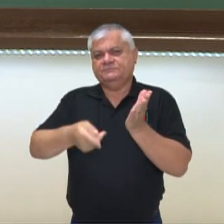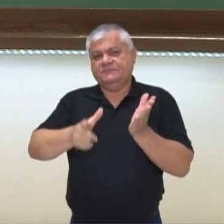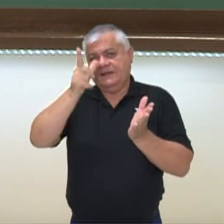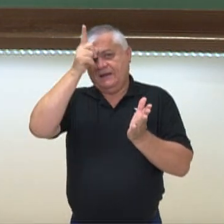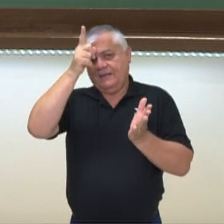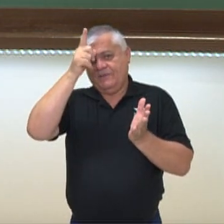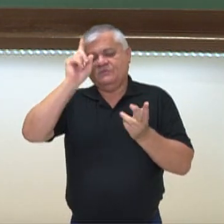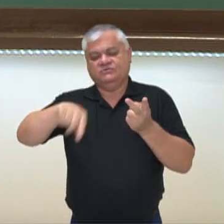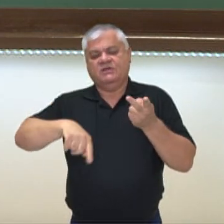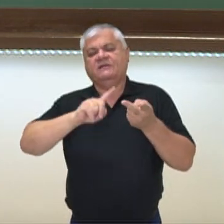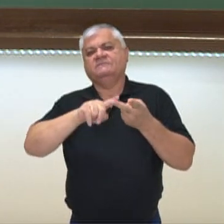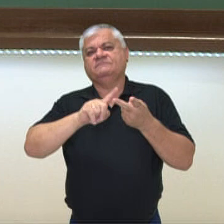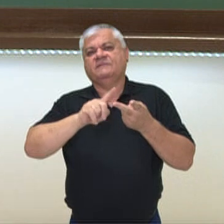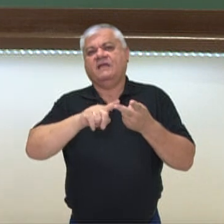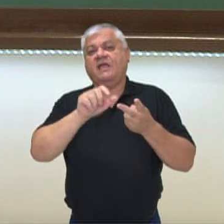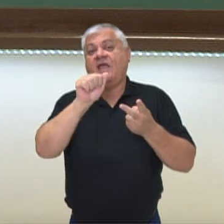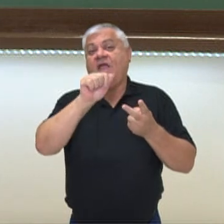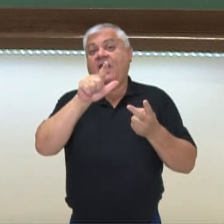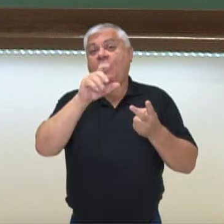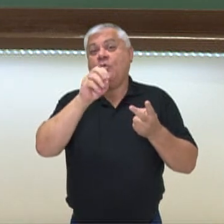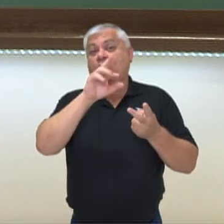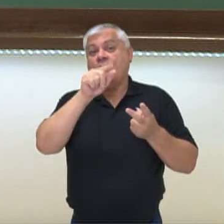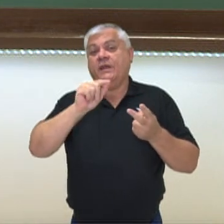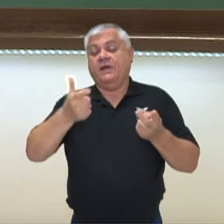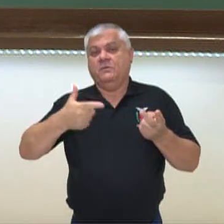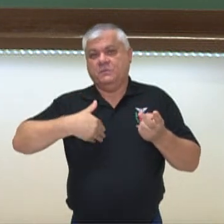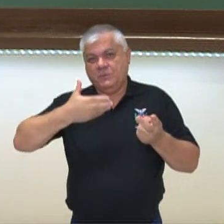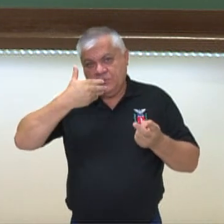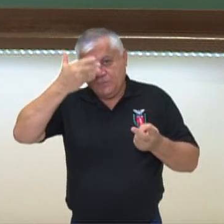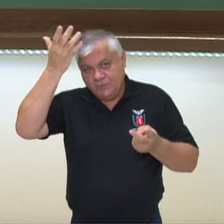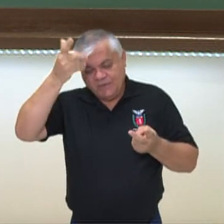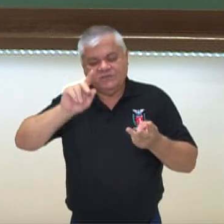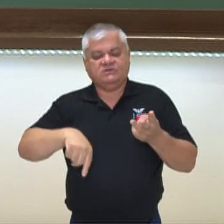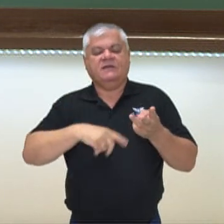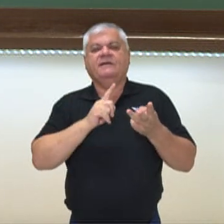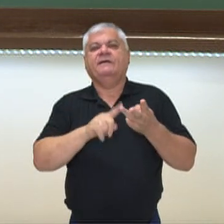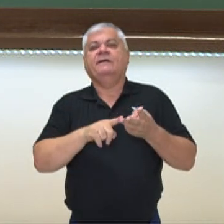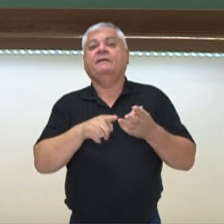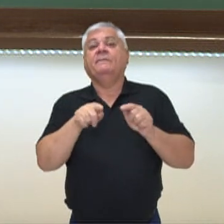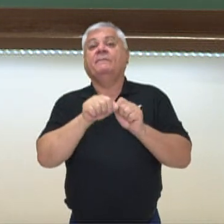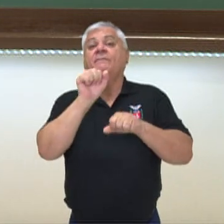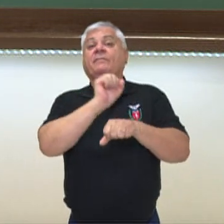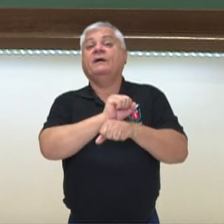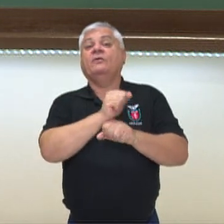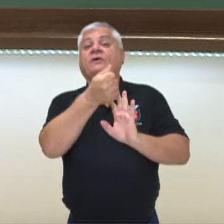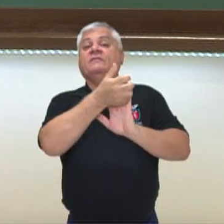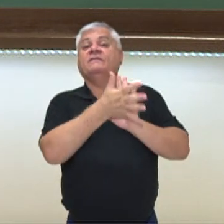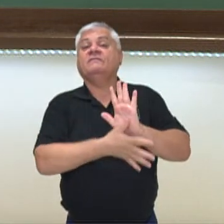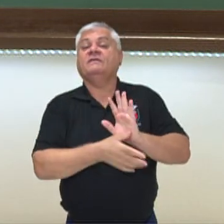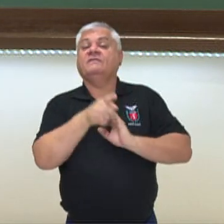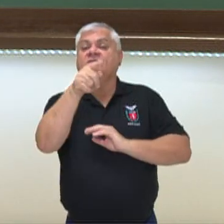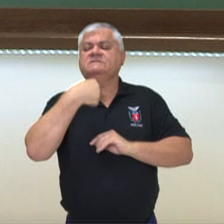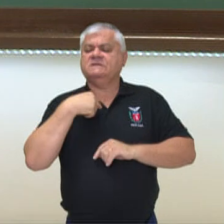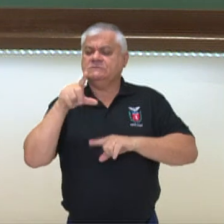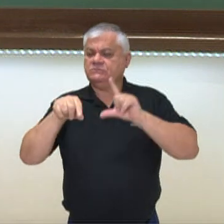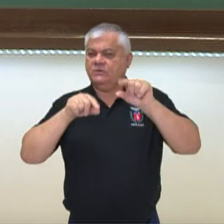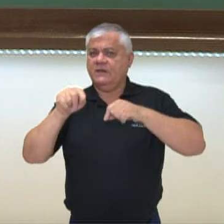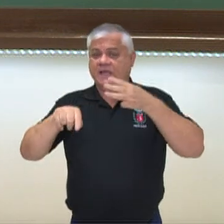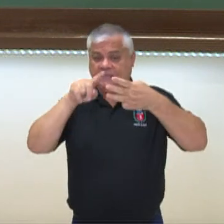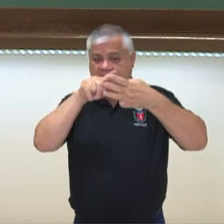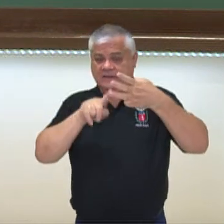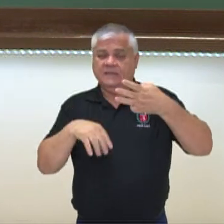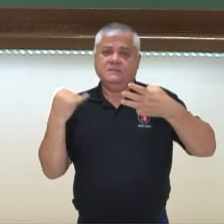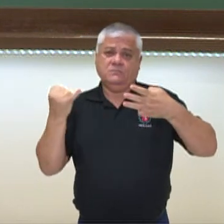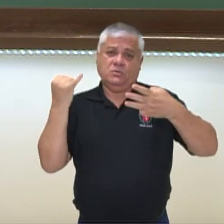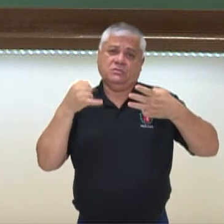dos muçulmanos e paramos para fazer uma atividade onde você selecionou aí 3 coisas